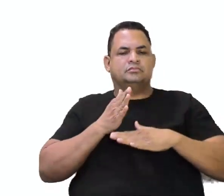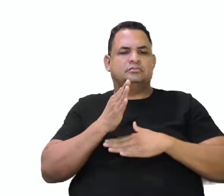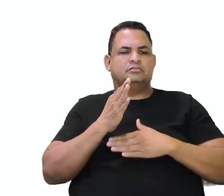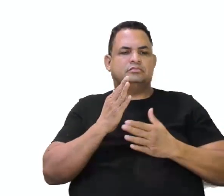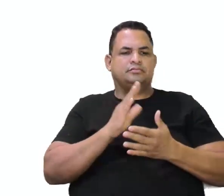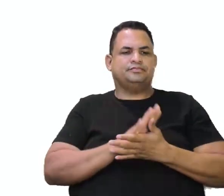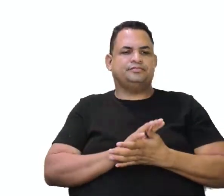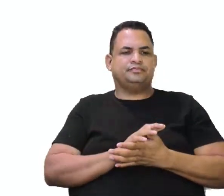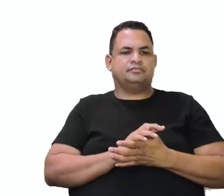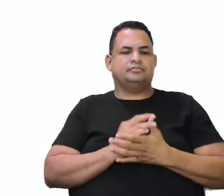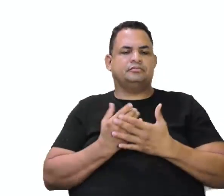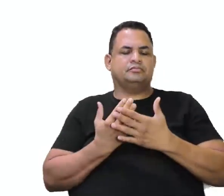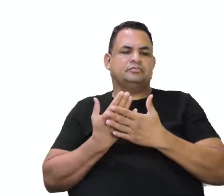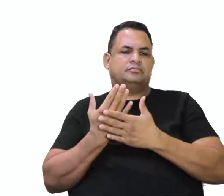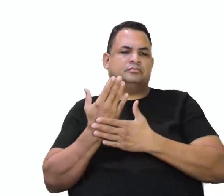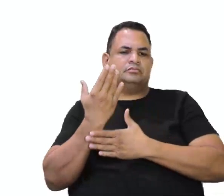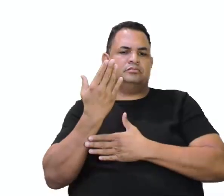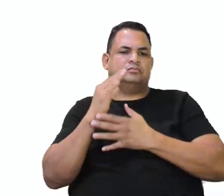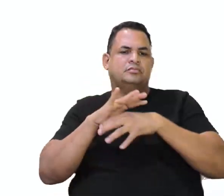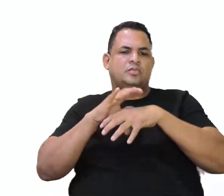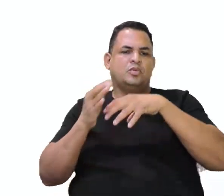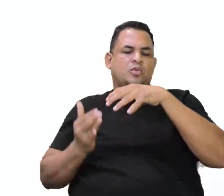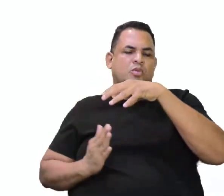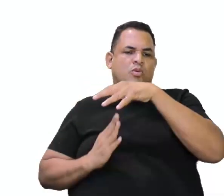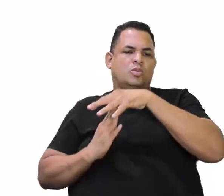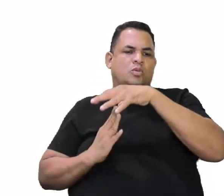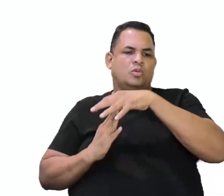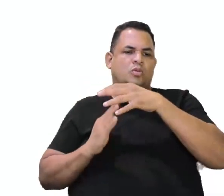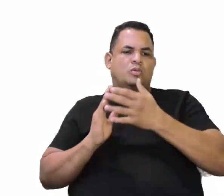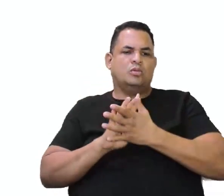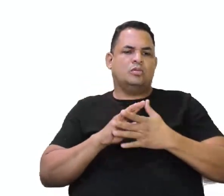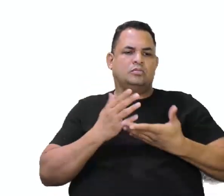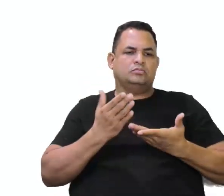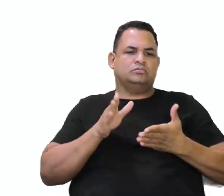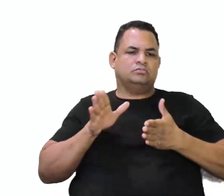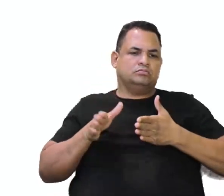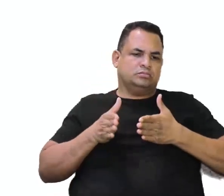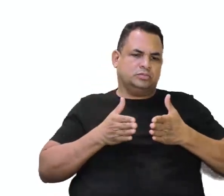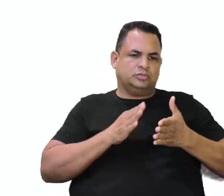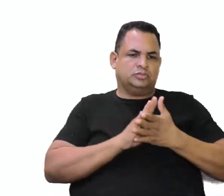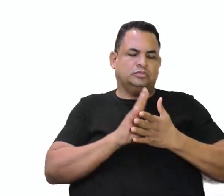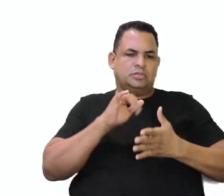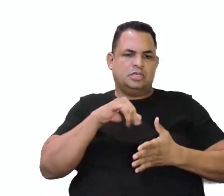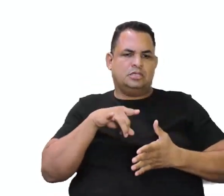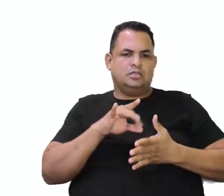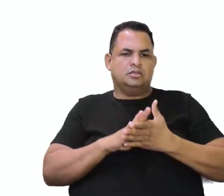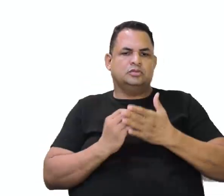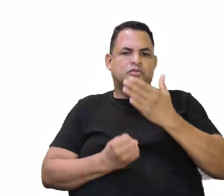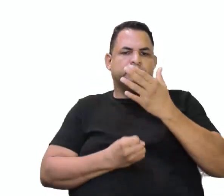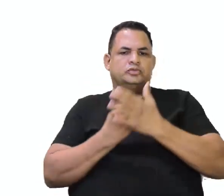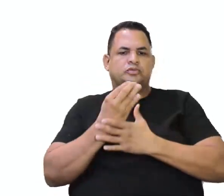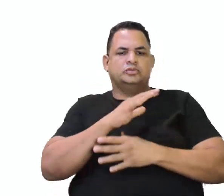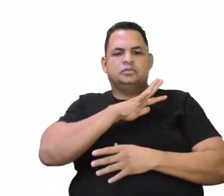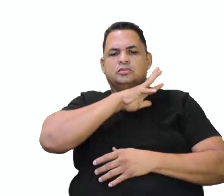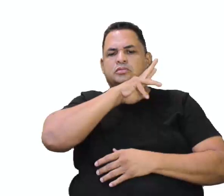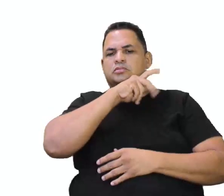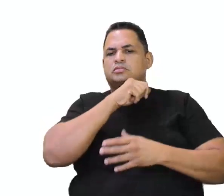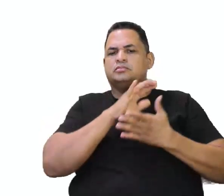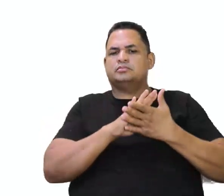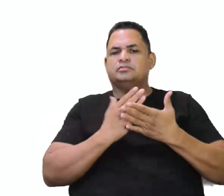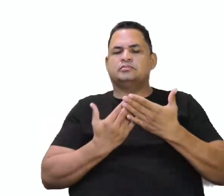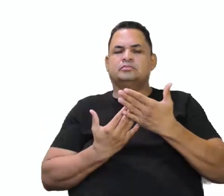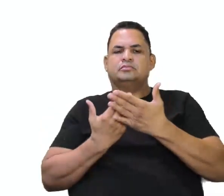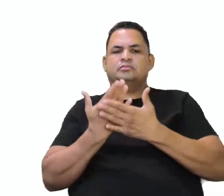com os gases do efeito estufa. Produção de metano oriundo dos animais. O que é isso, pessoal?